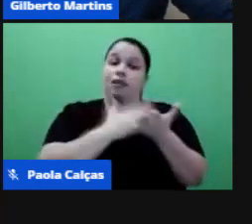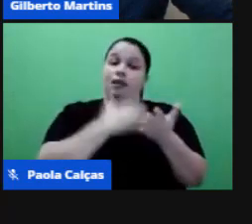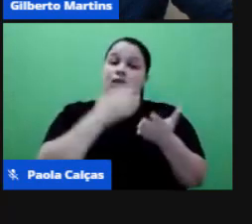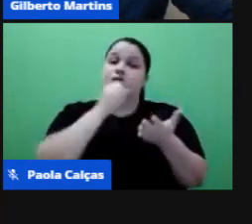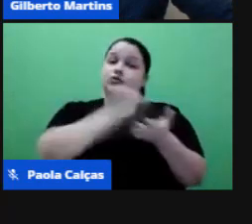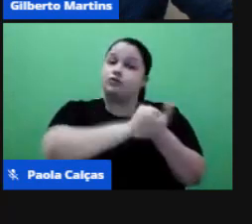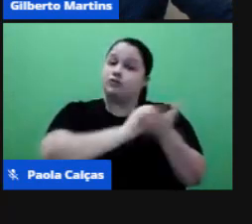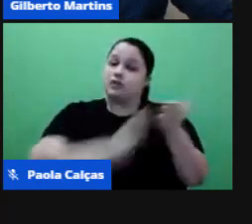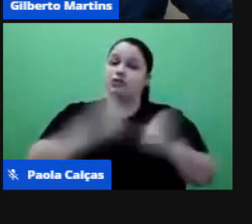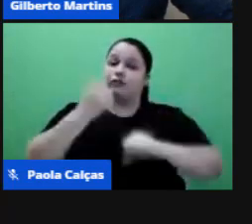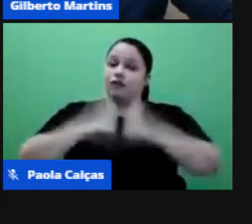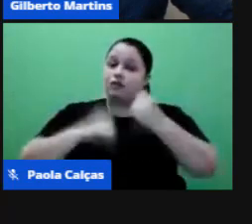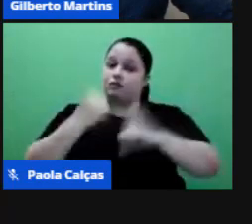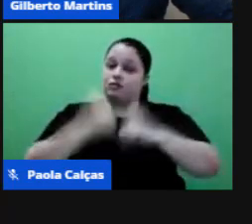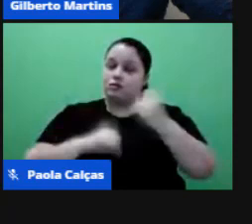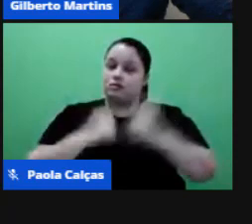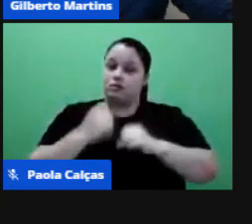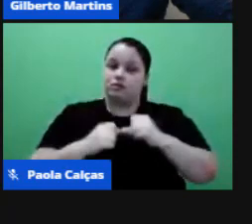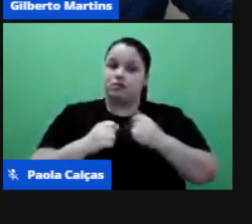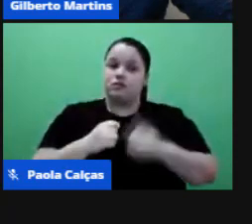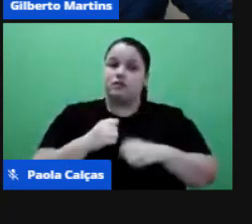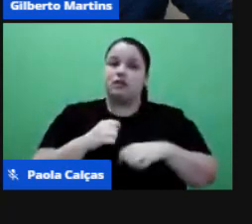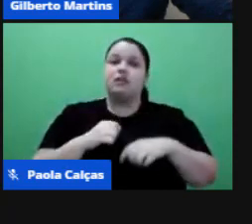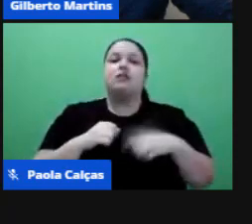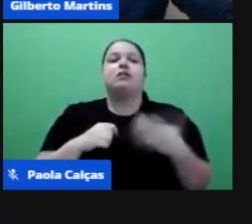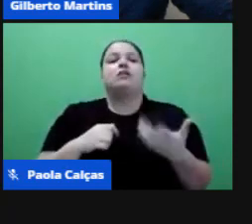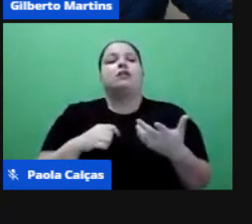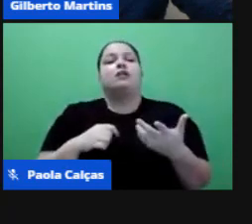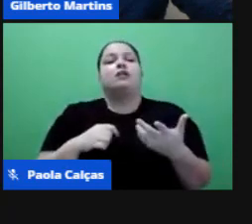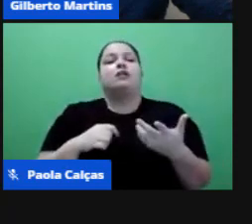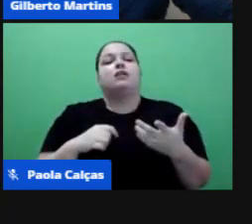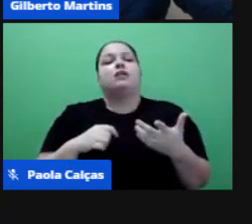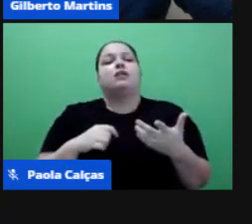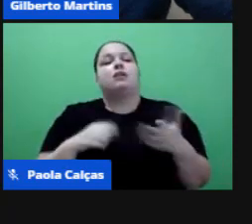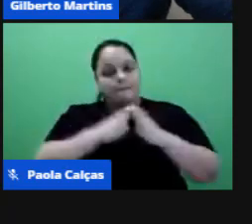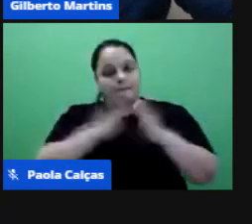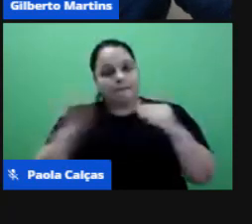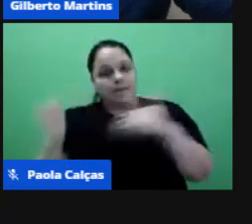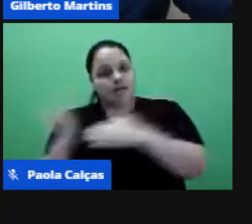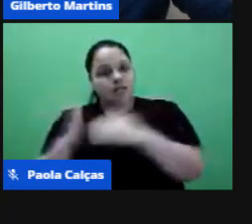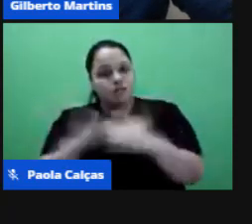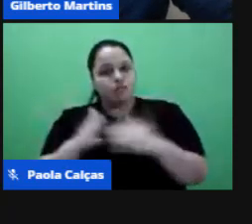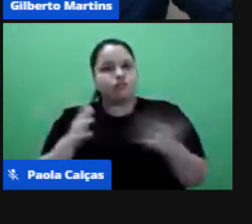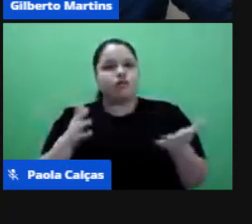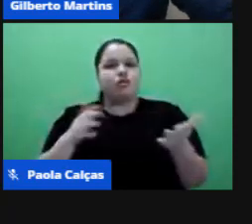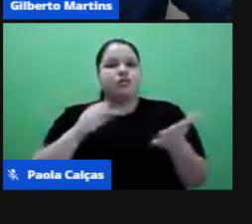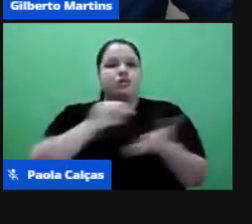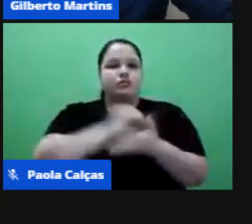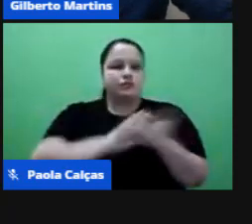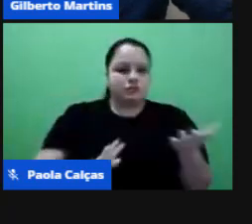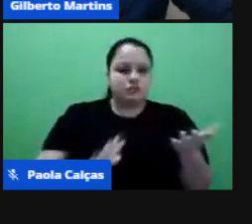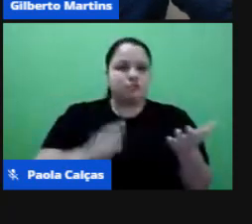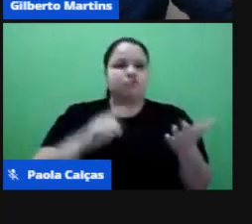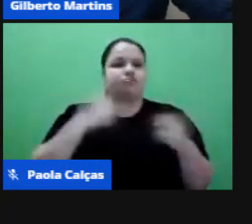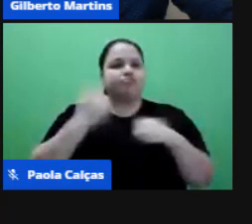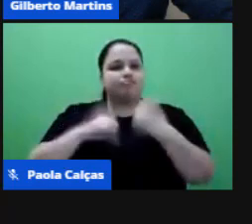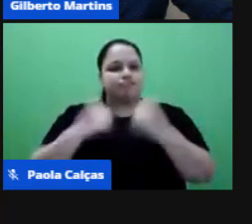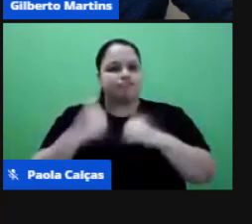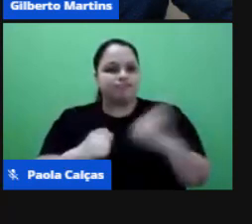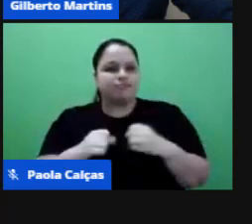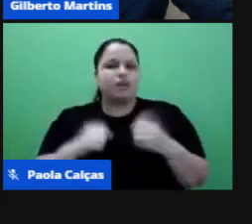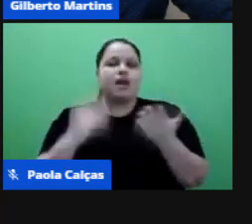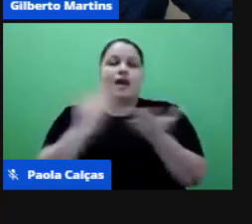de atividades diagnósticas, caderno base, expectativas de aprendizagens do quarto ano.